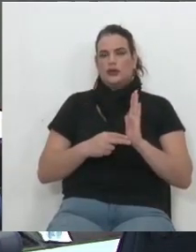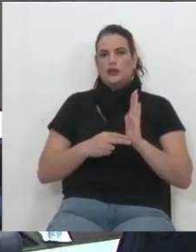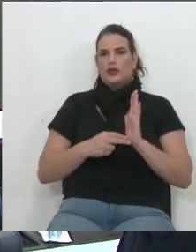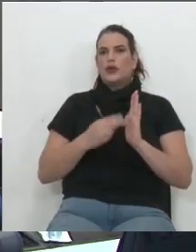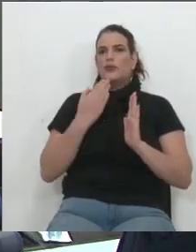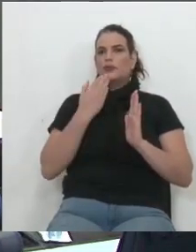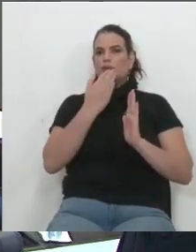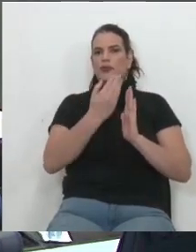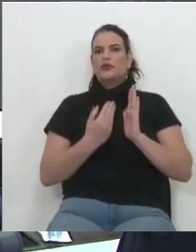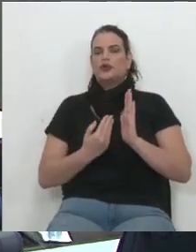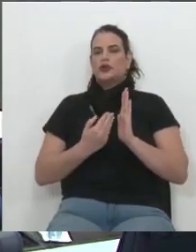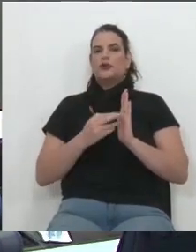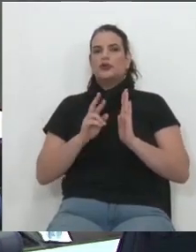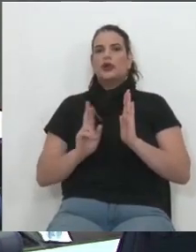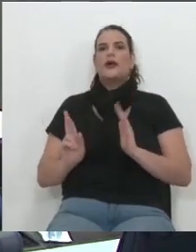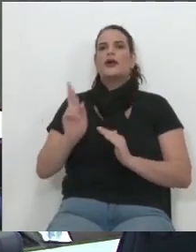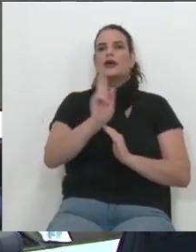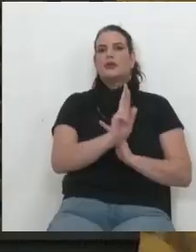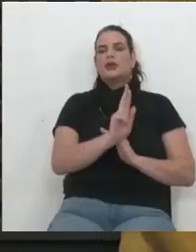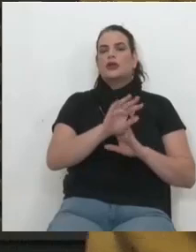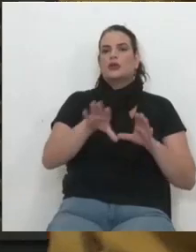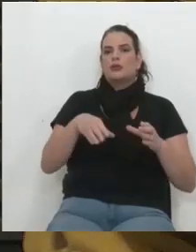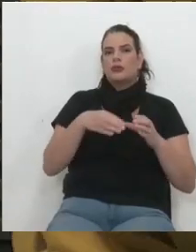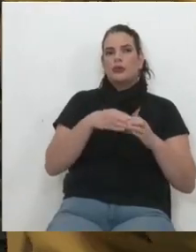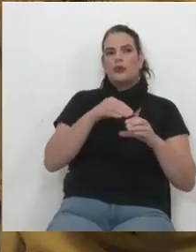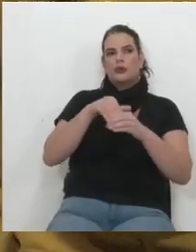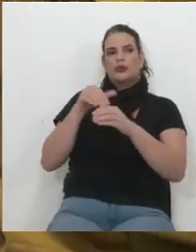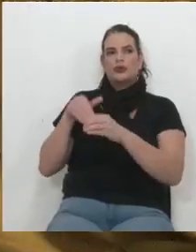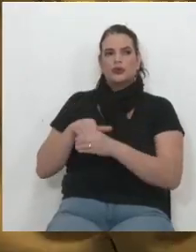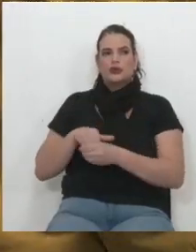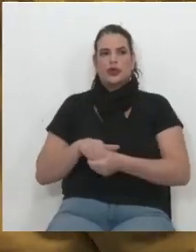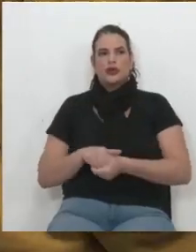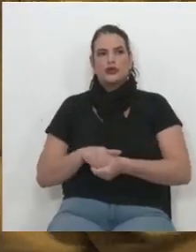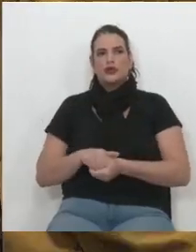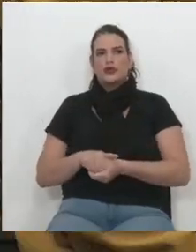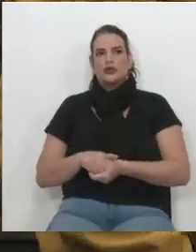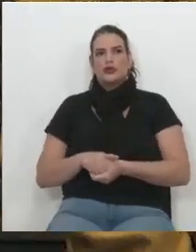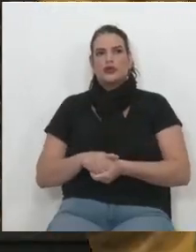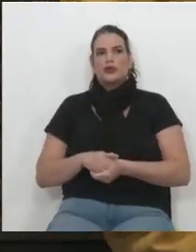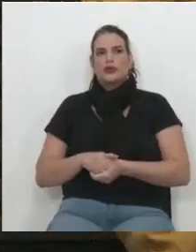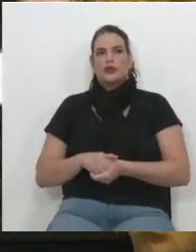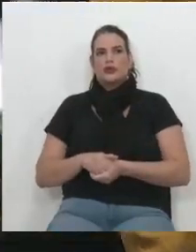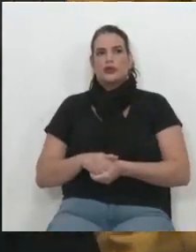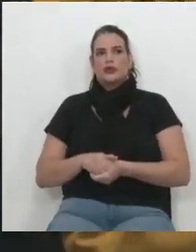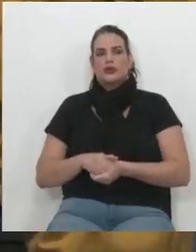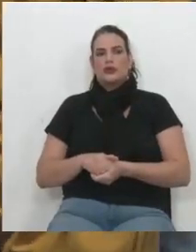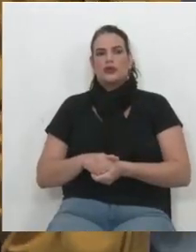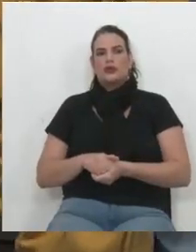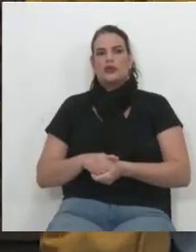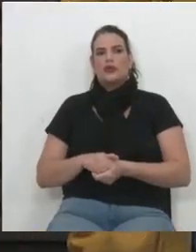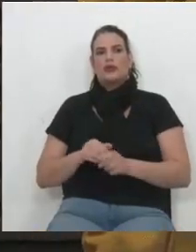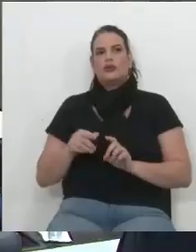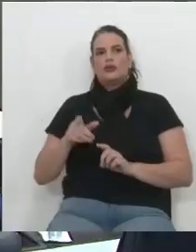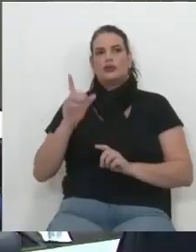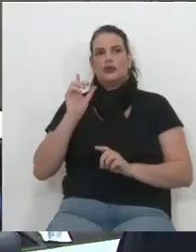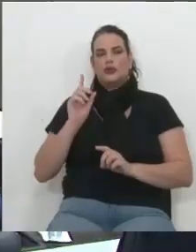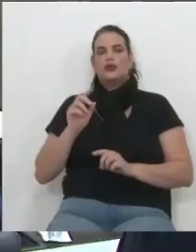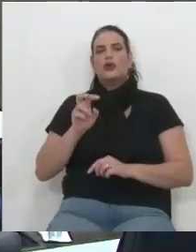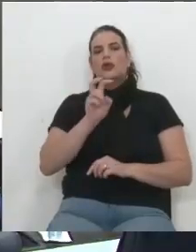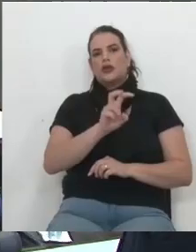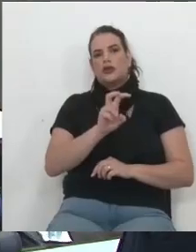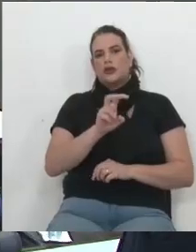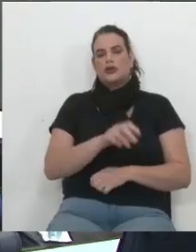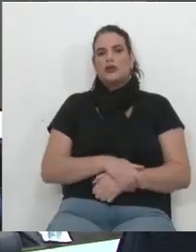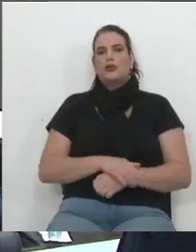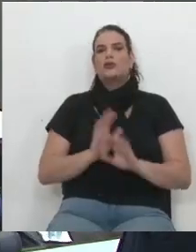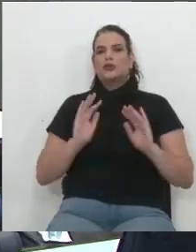solicitando as representações partidárias que indicassem seus representantes a esta SEI, além da data de hoje, senhor presidente? Em torno de 5 sessões, vereador.